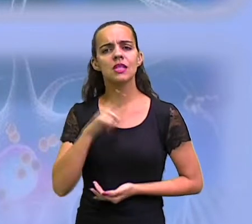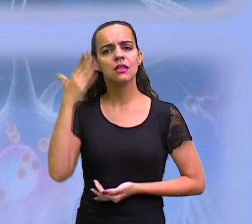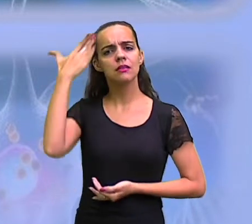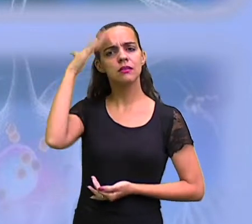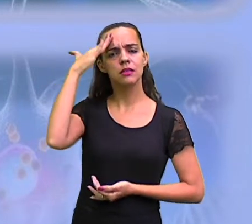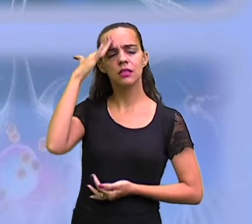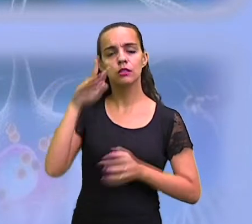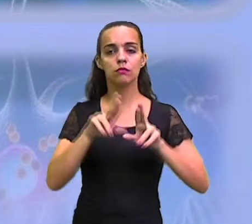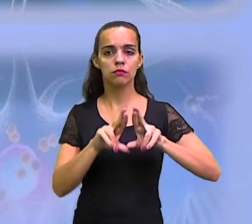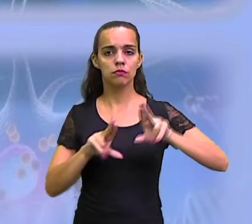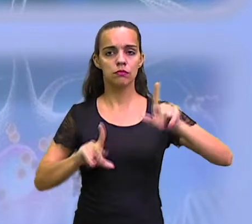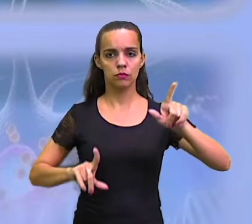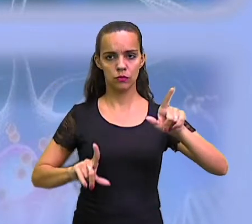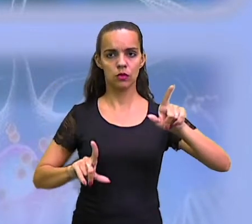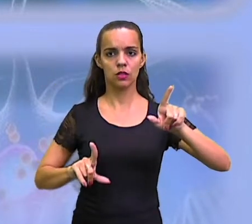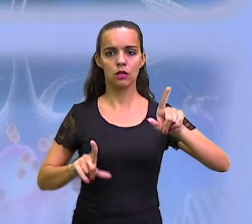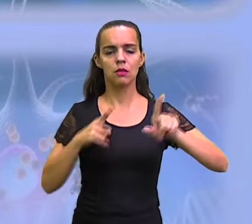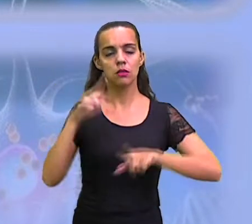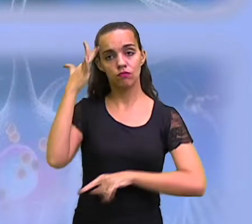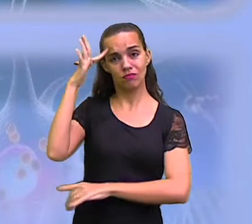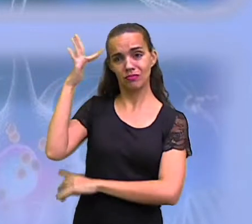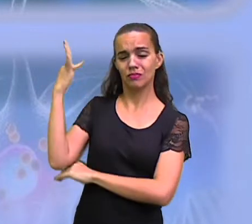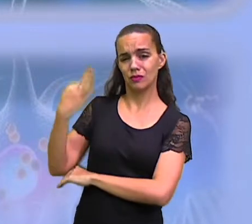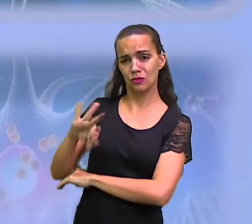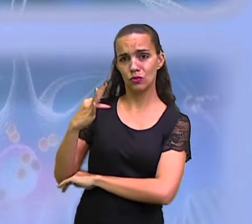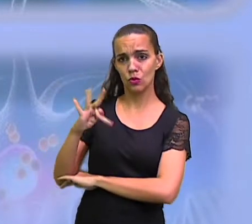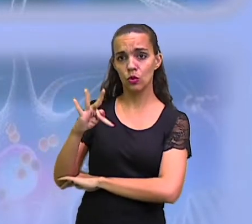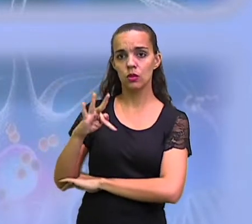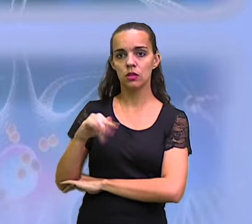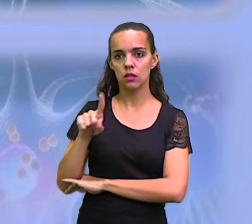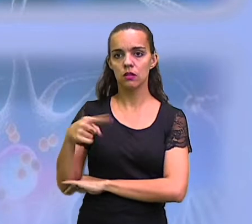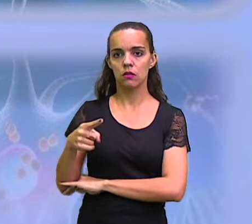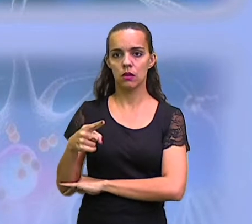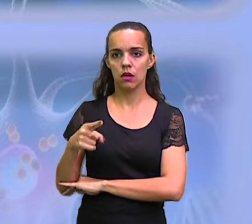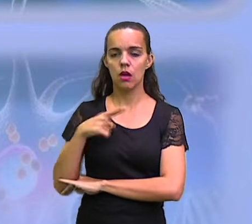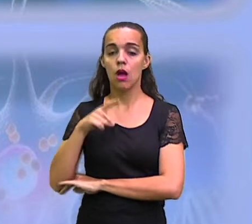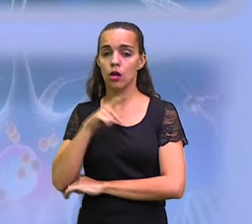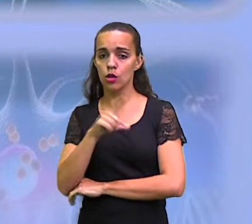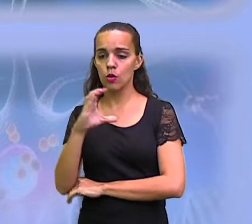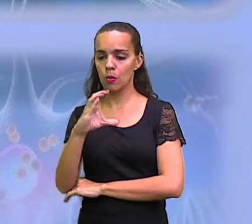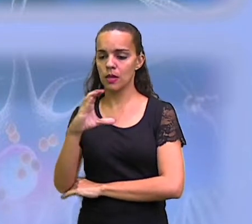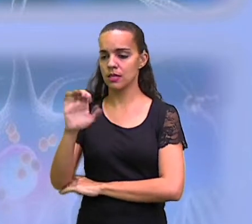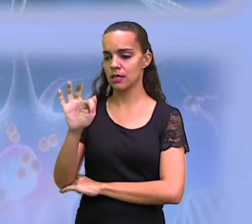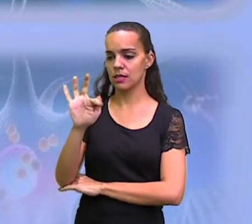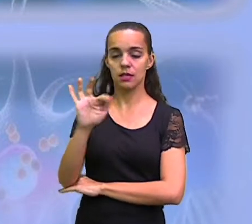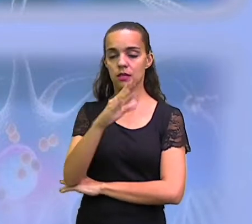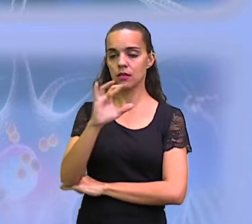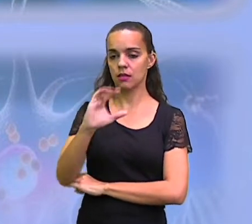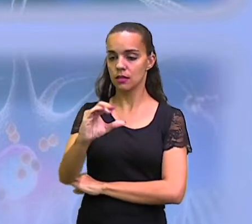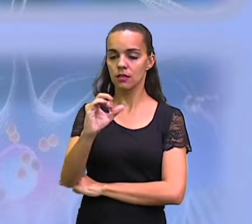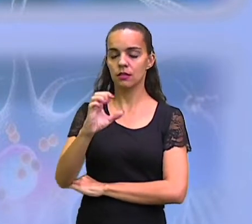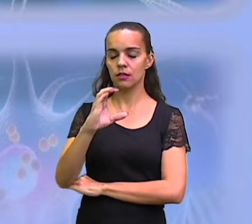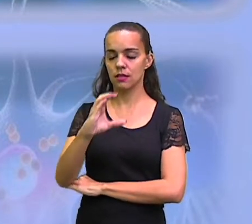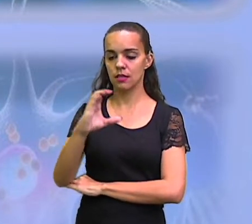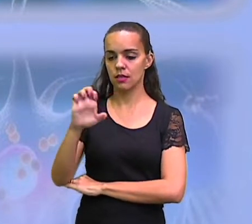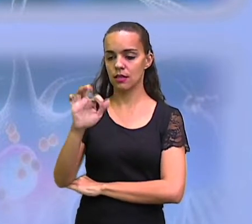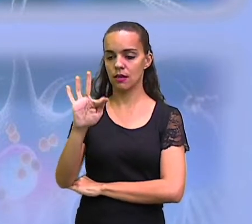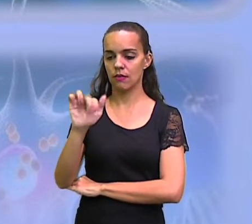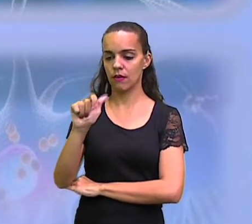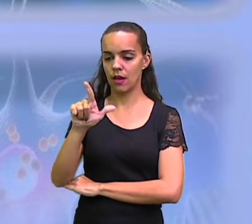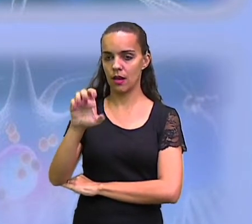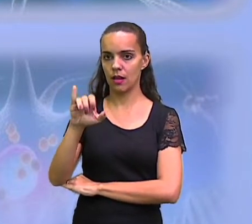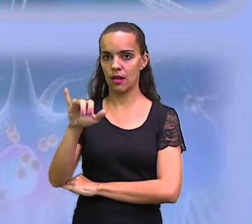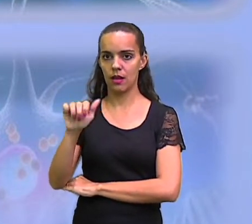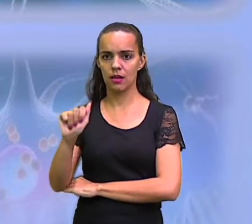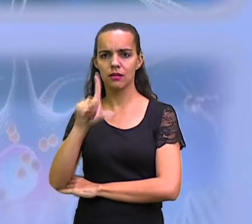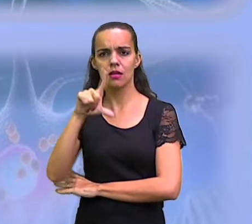a diferença entre uma dor de cabeça e uma cefaleia crônica. A